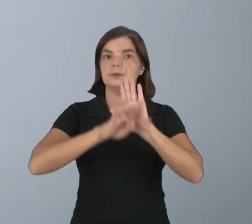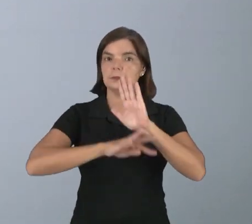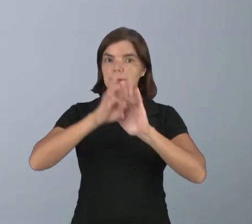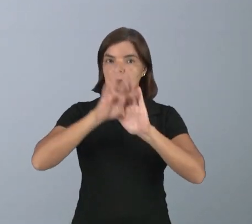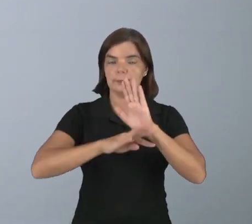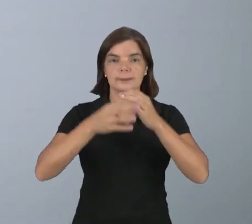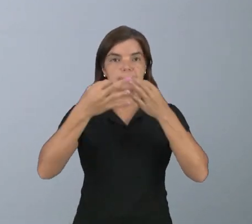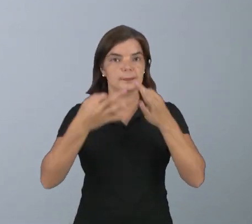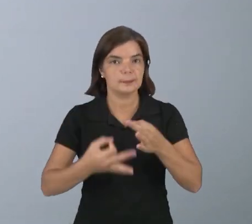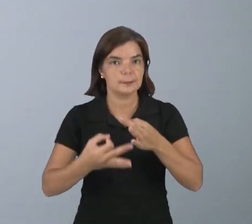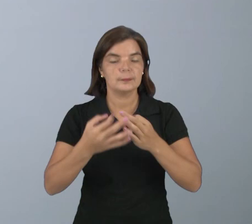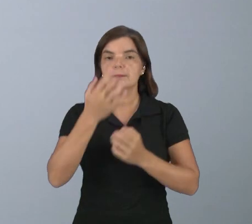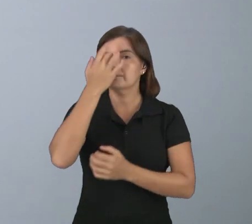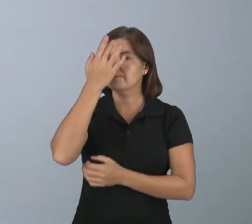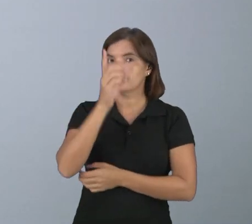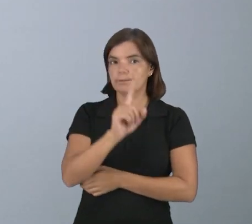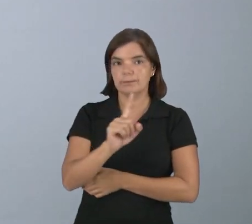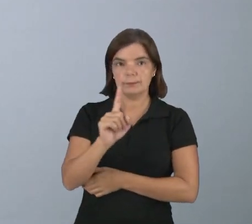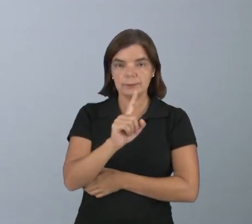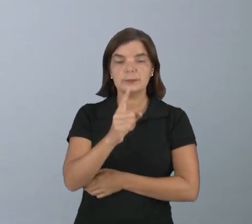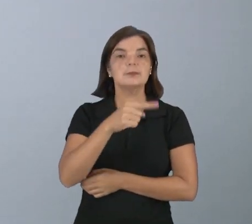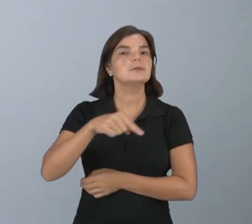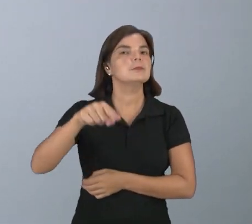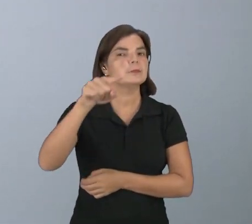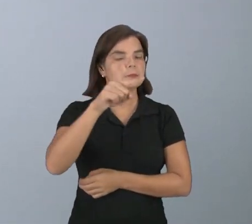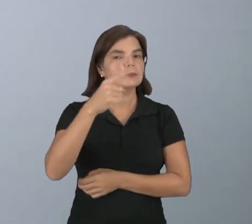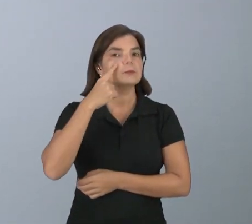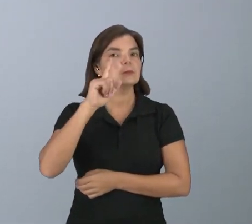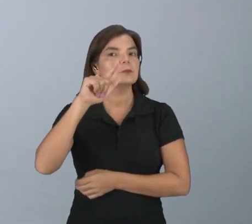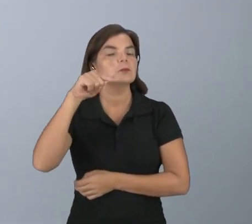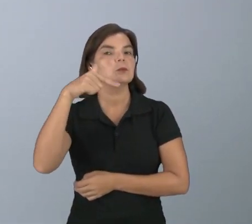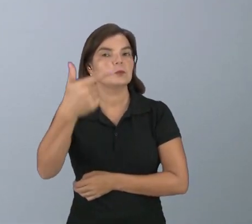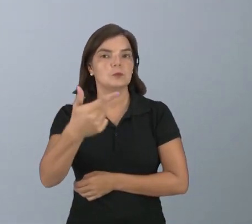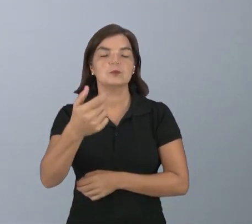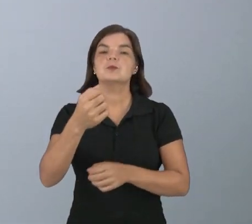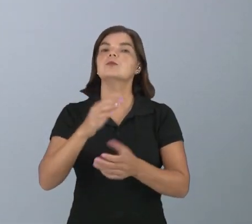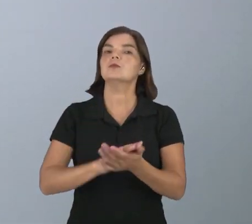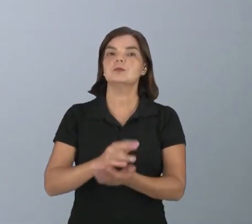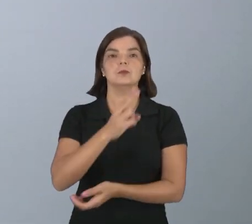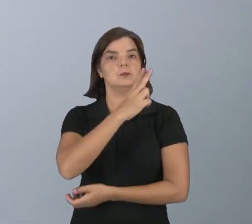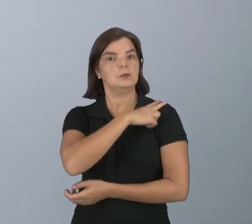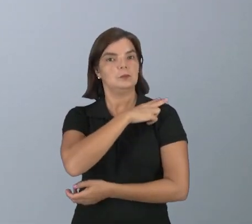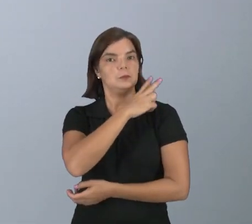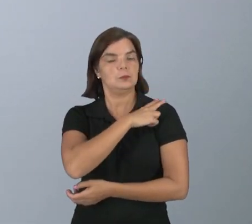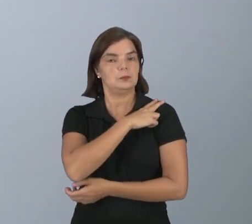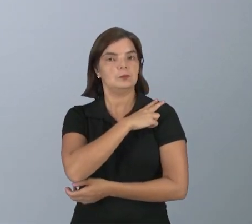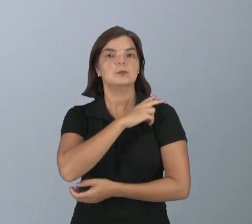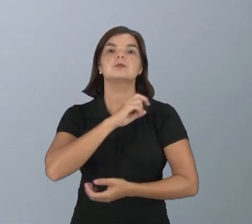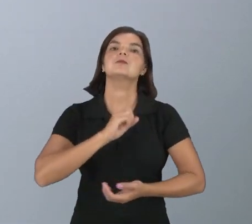textual, tá certo? Que não é fácil. Para que vocês cheguem no próximo ano, no segundo ano, na segunda